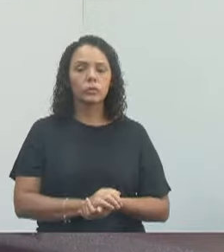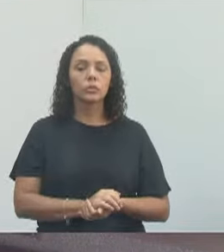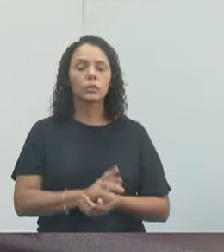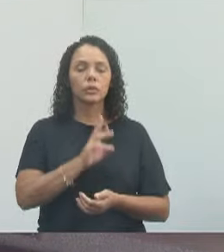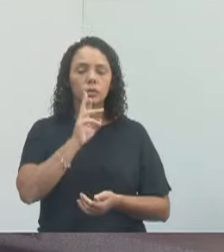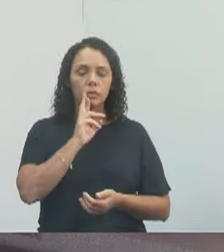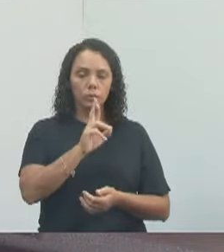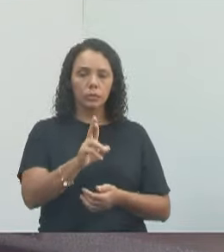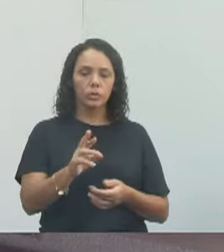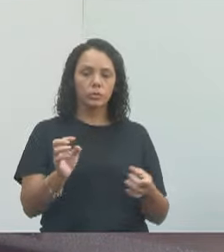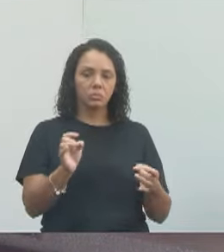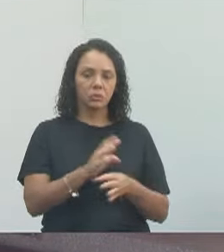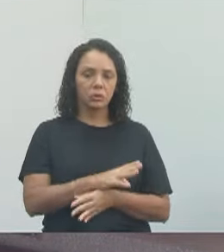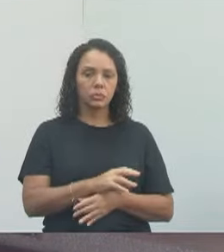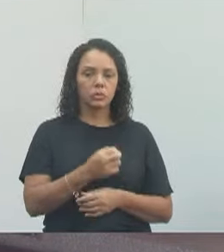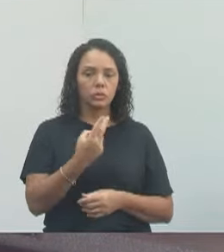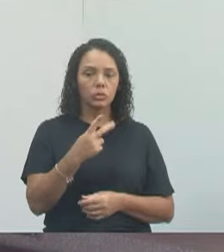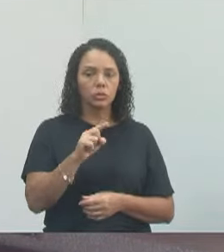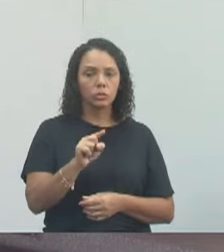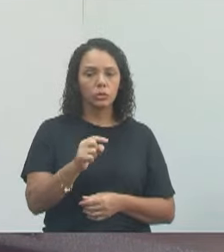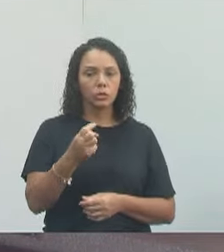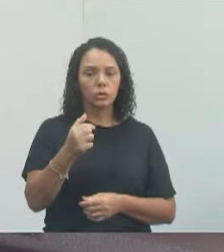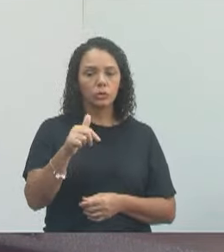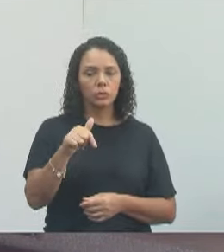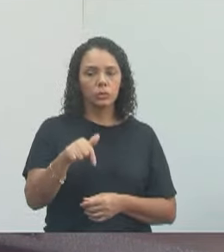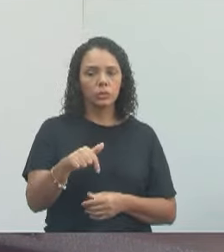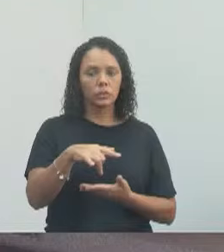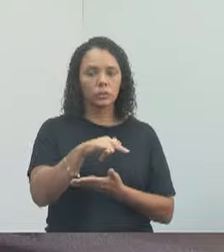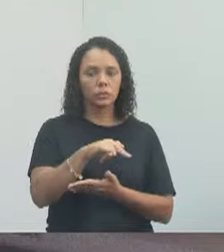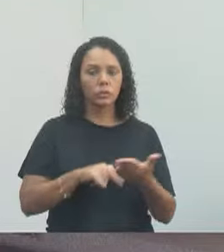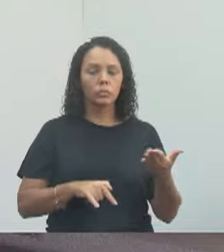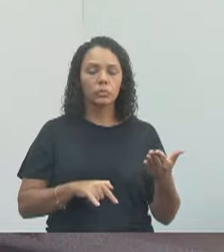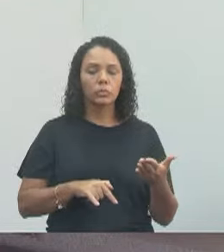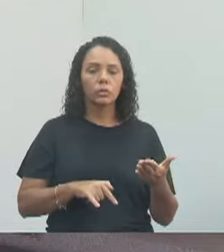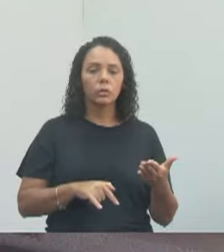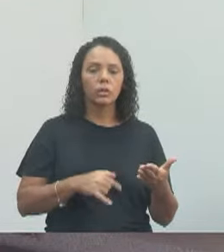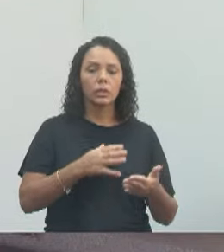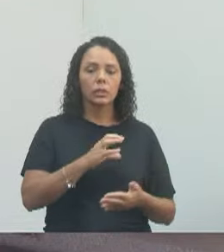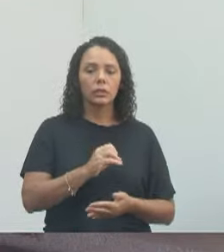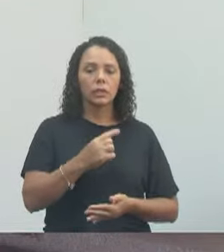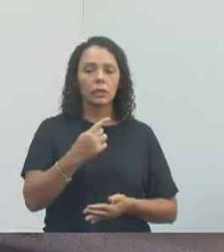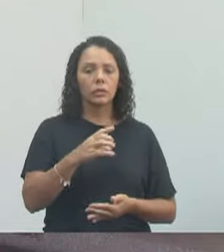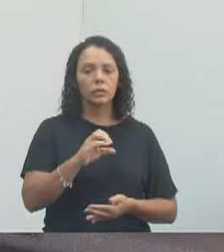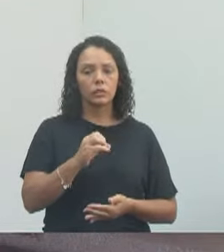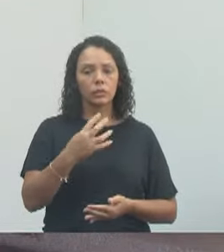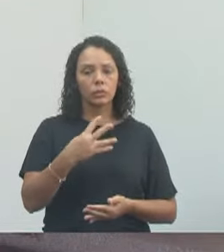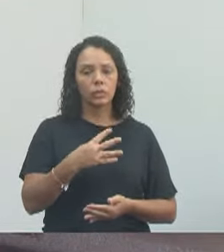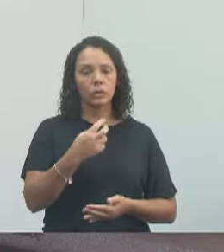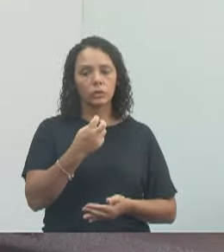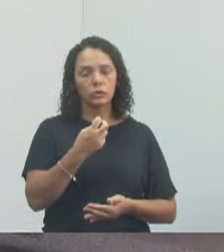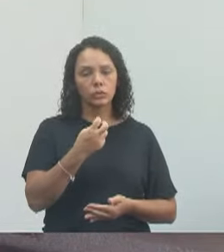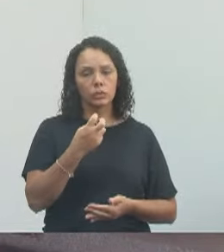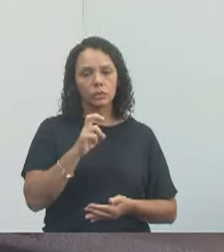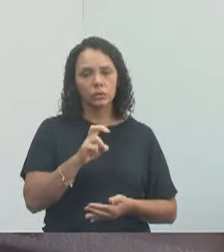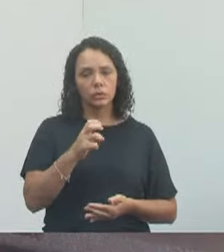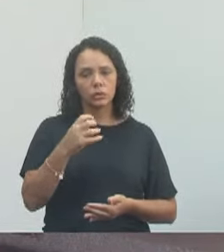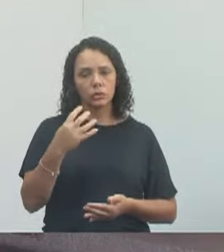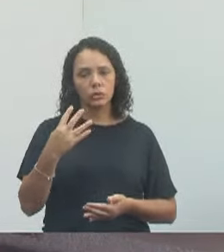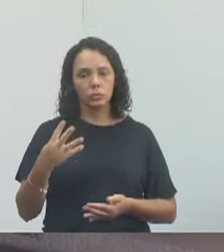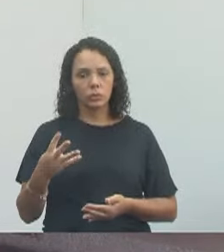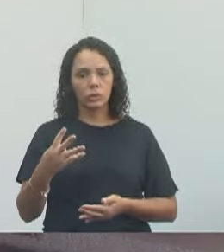respondido 2.7 protocolo 01454 de2022 de 24/10